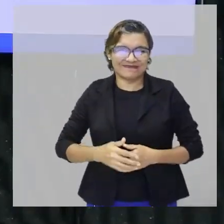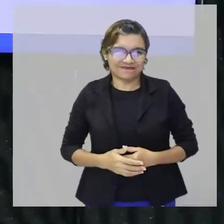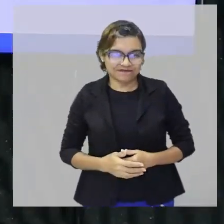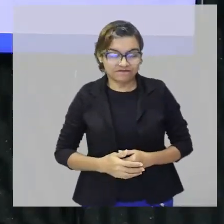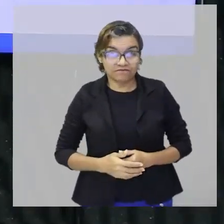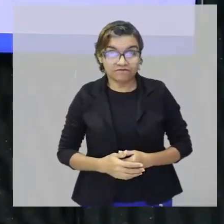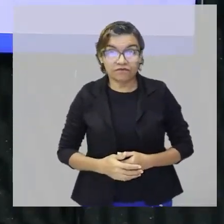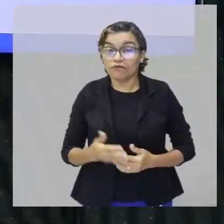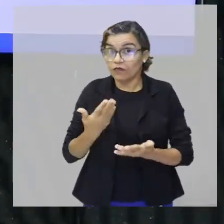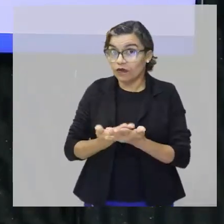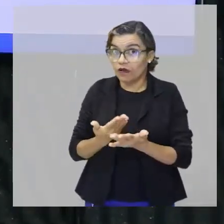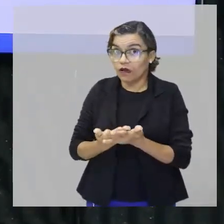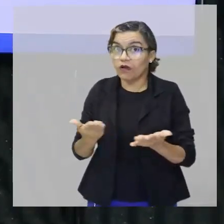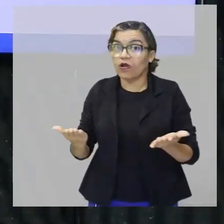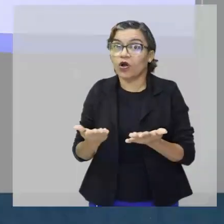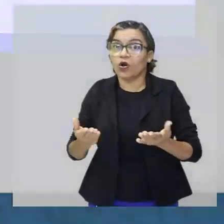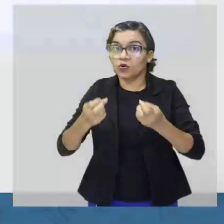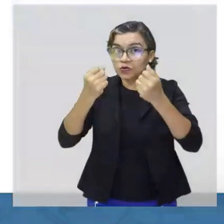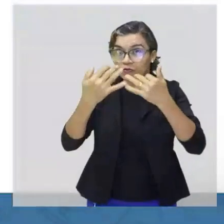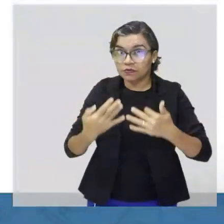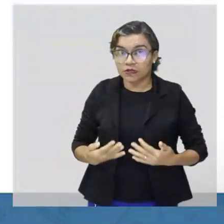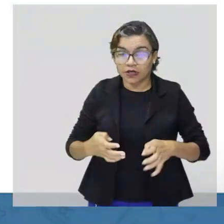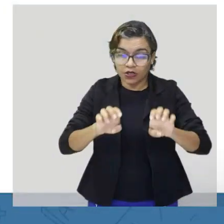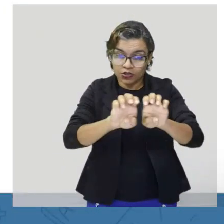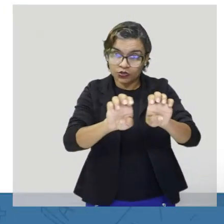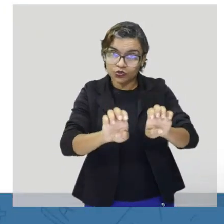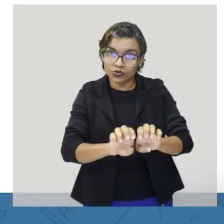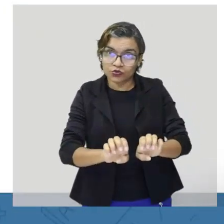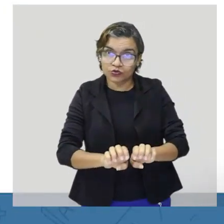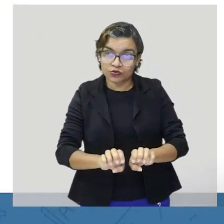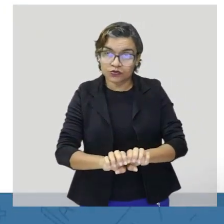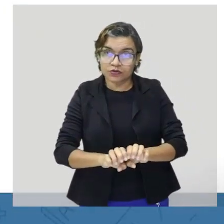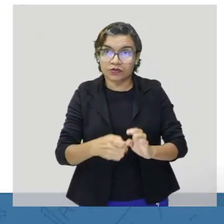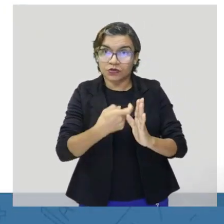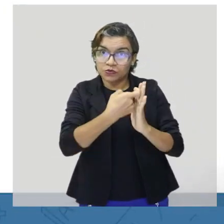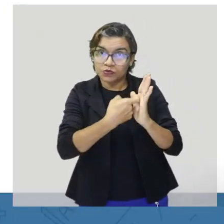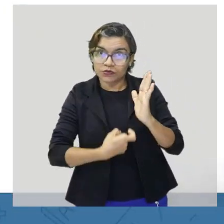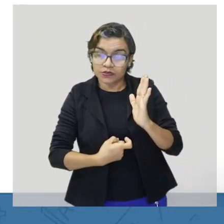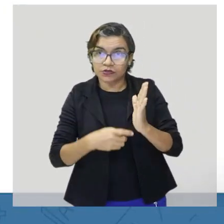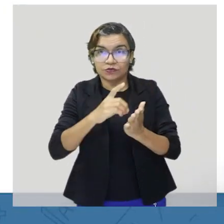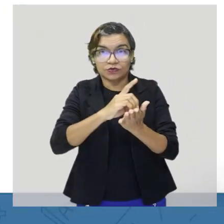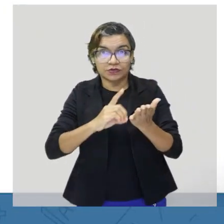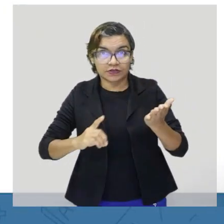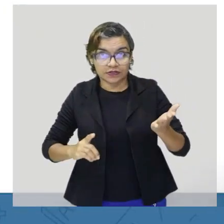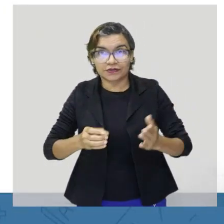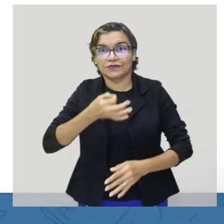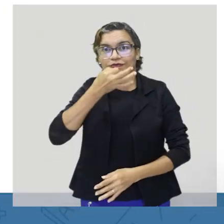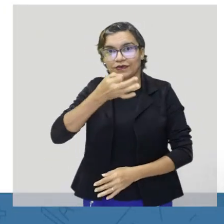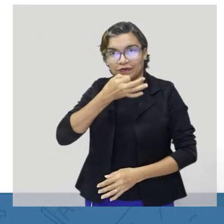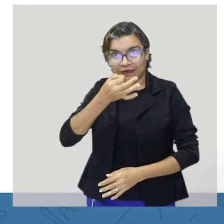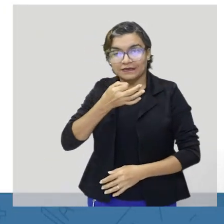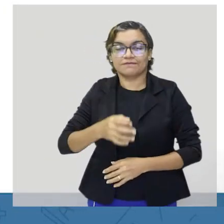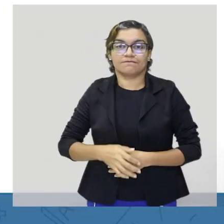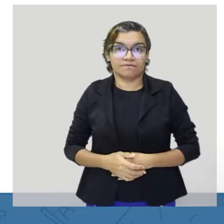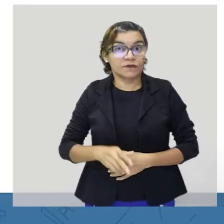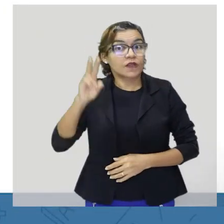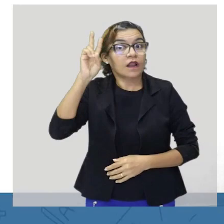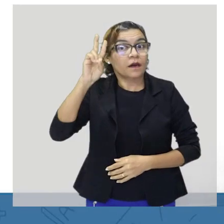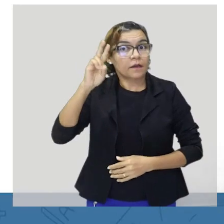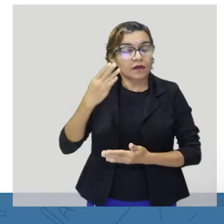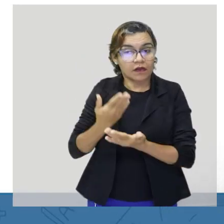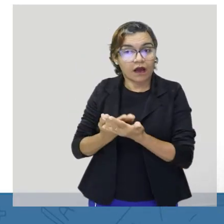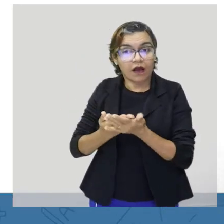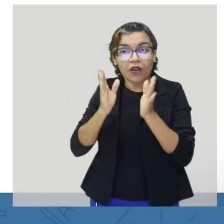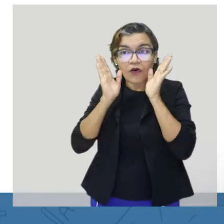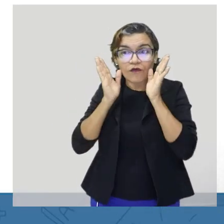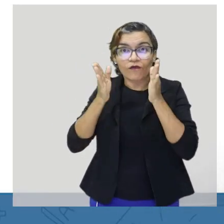de hoje vamos falar sobre a estrutura do texto dissertativo argumentativo. Lembrando que esta aula o foco